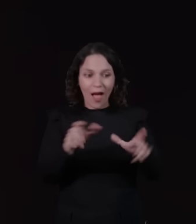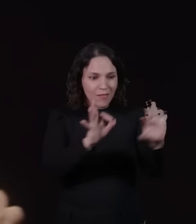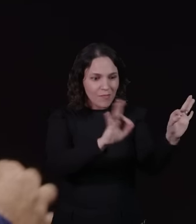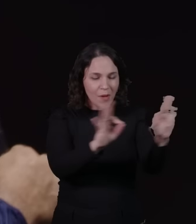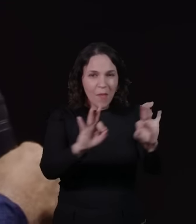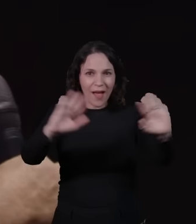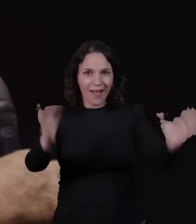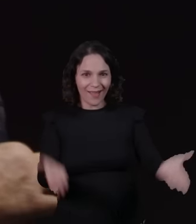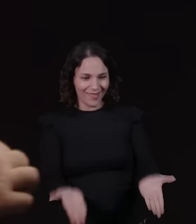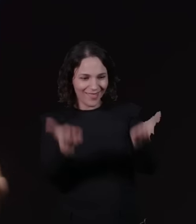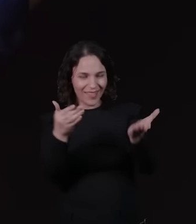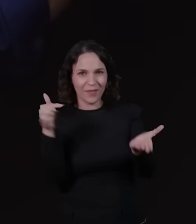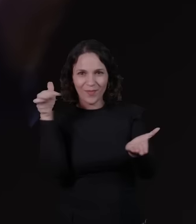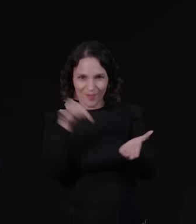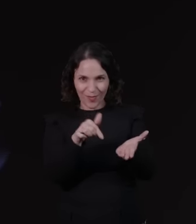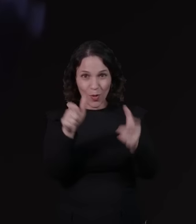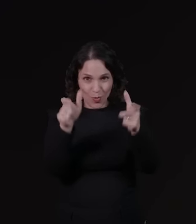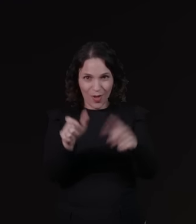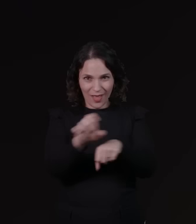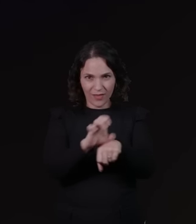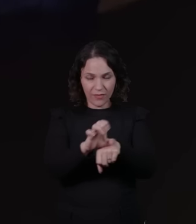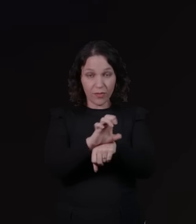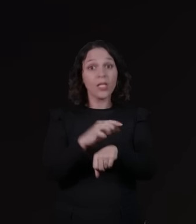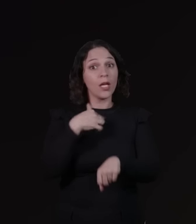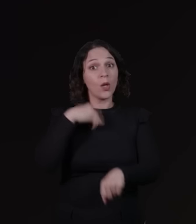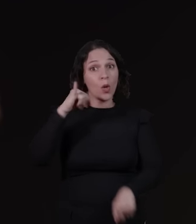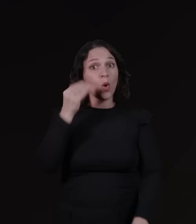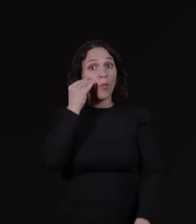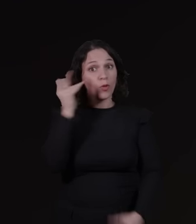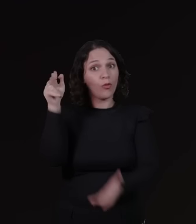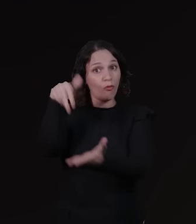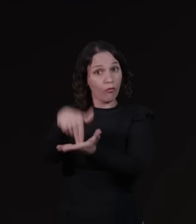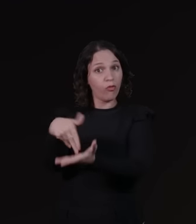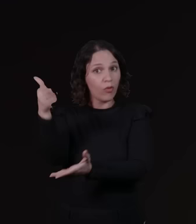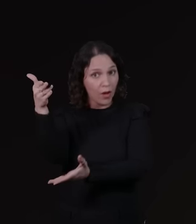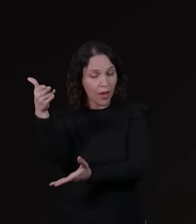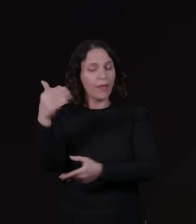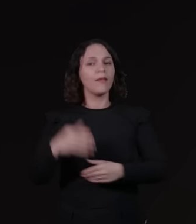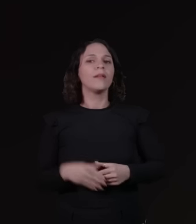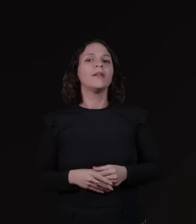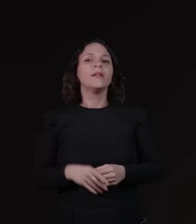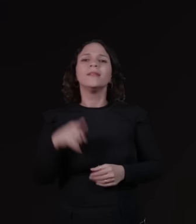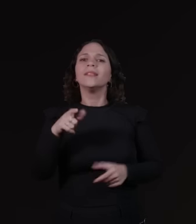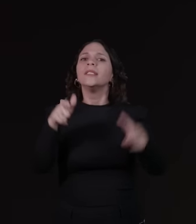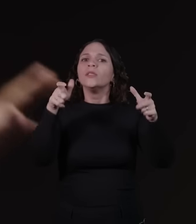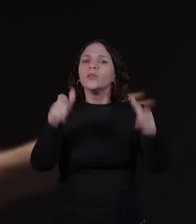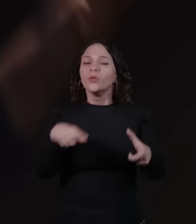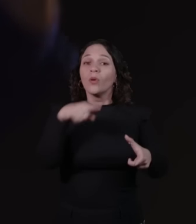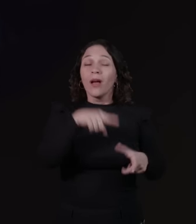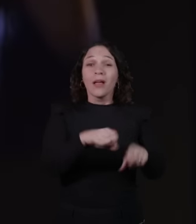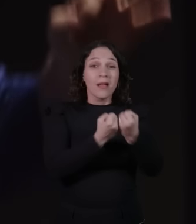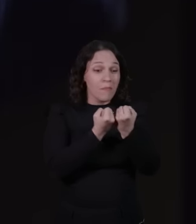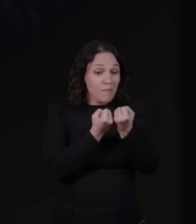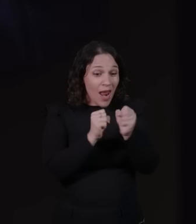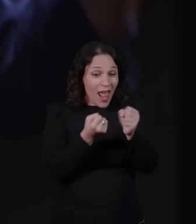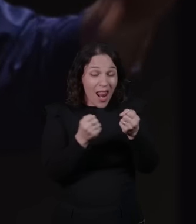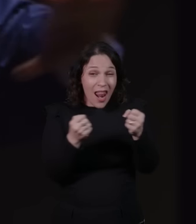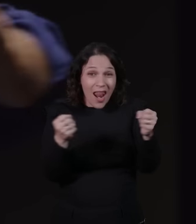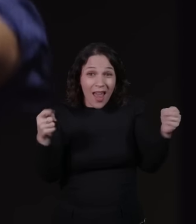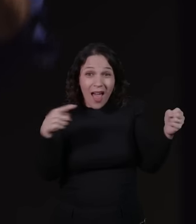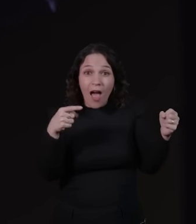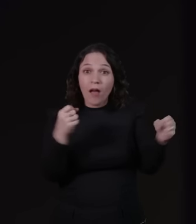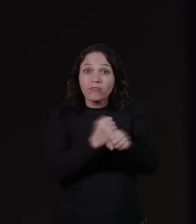construído para Diana, lá em Éfeso, e eu tive a oportunidade de estar lá, era um templo que era o maior templo